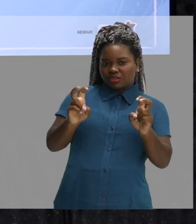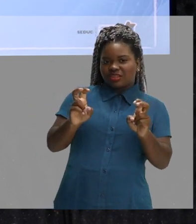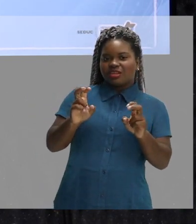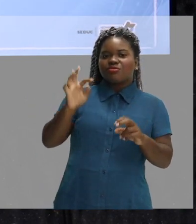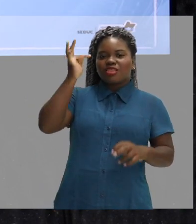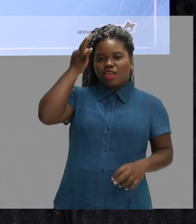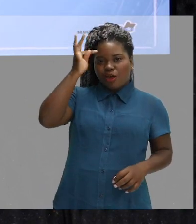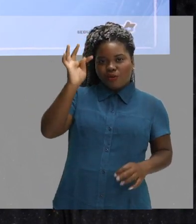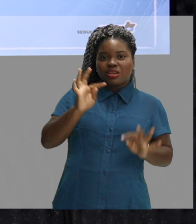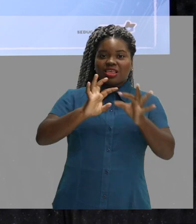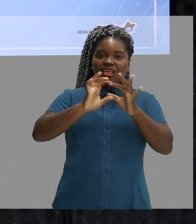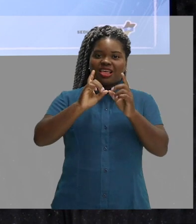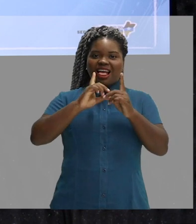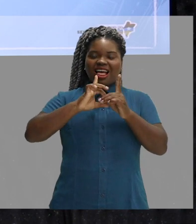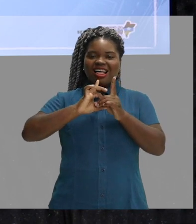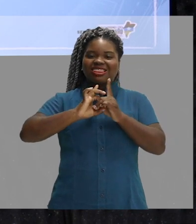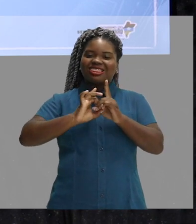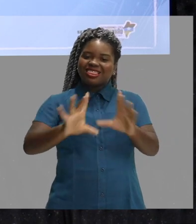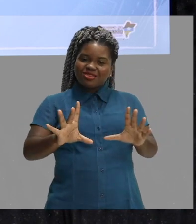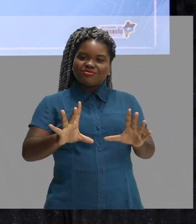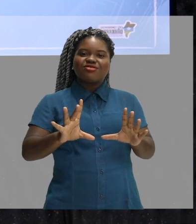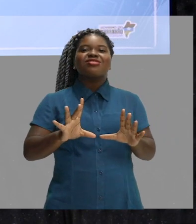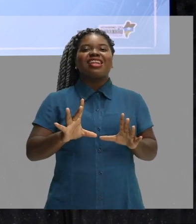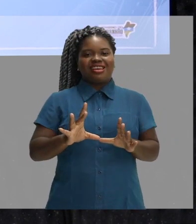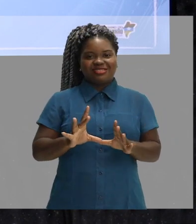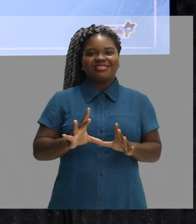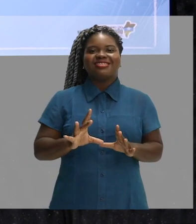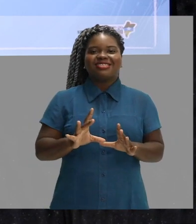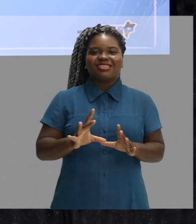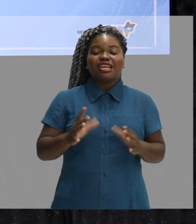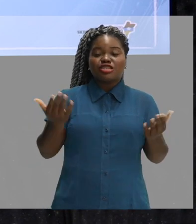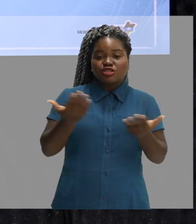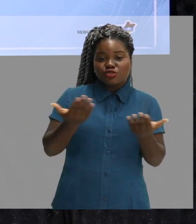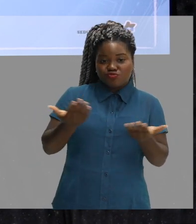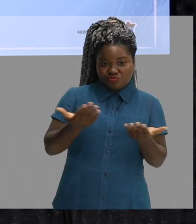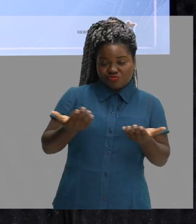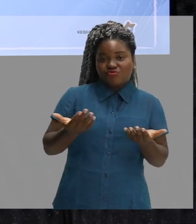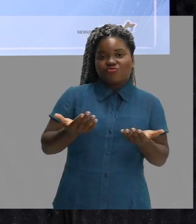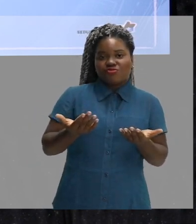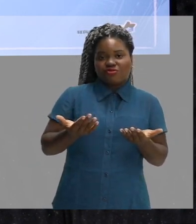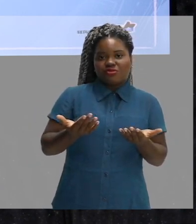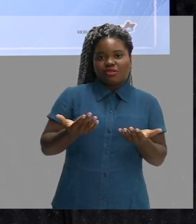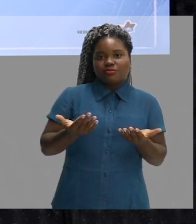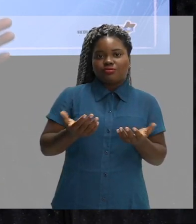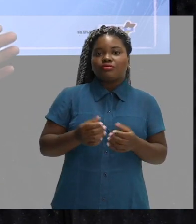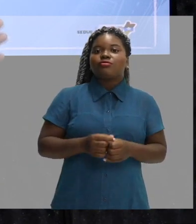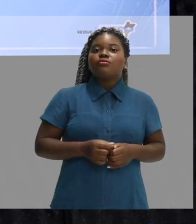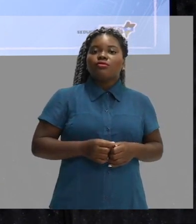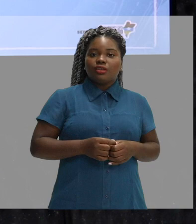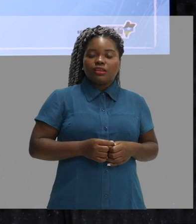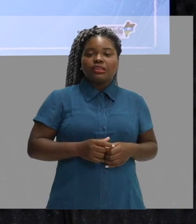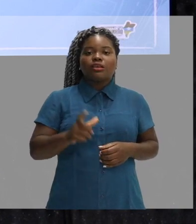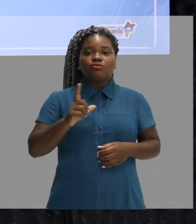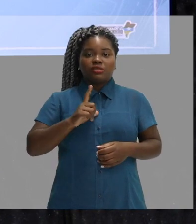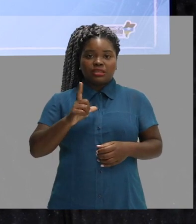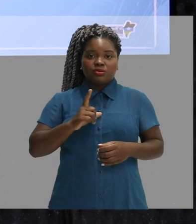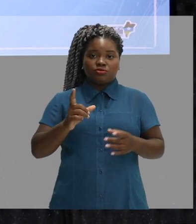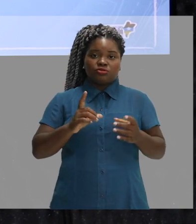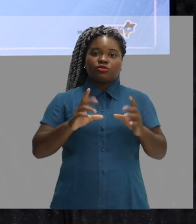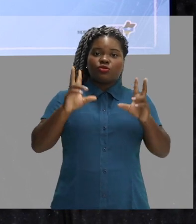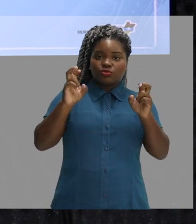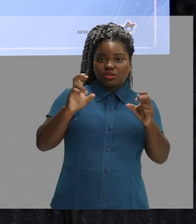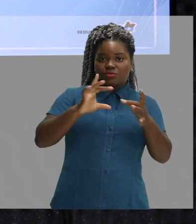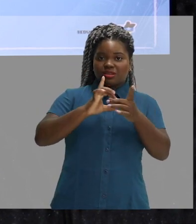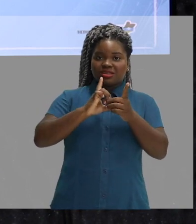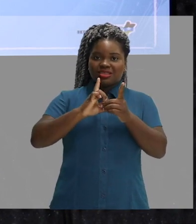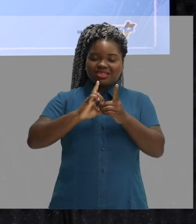moderna. Vamos continuar a tratar sobre o assunto democracia, só que agora de maneira mais direcionada aos